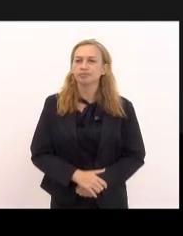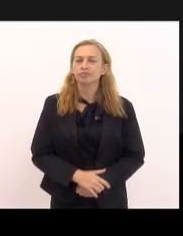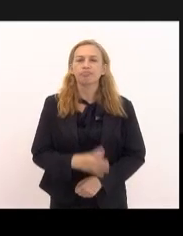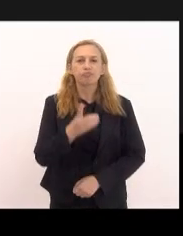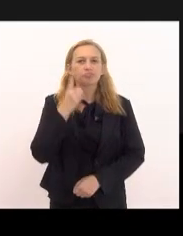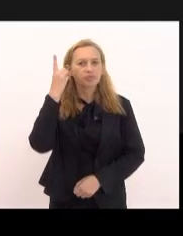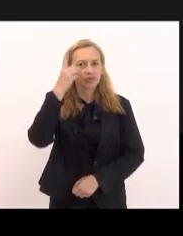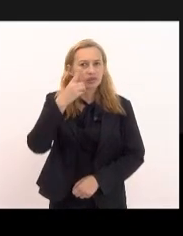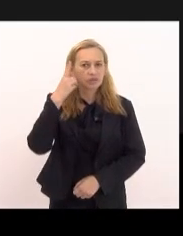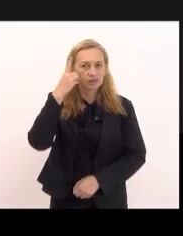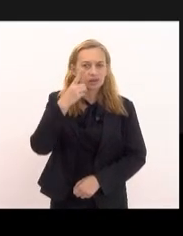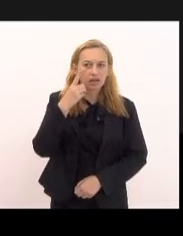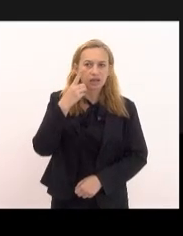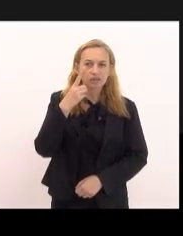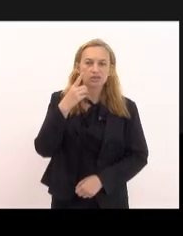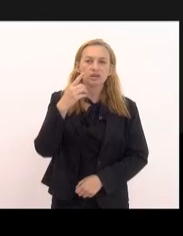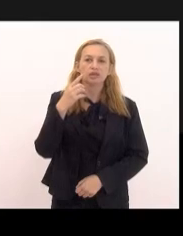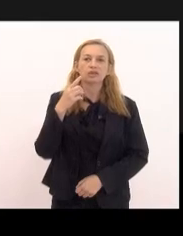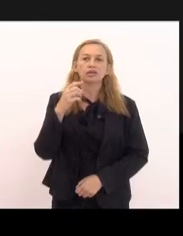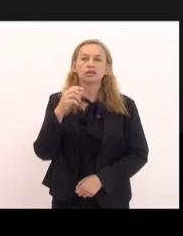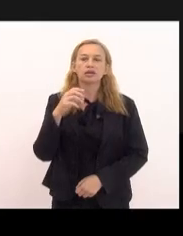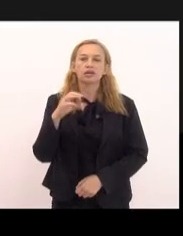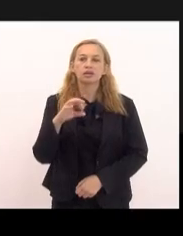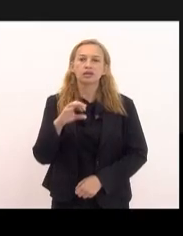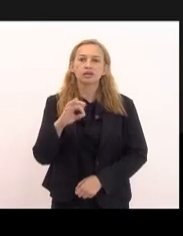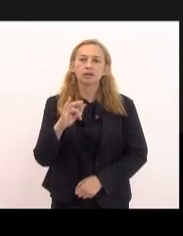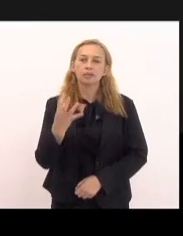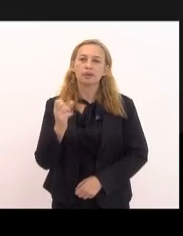Deputado Carlos Augusto. Deputada Marta Rocha.